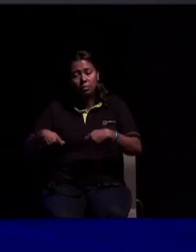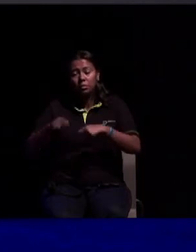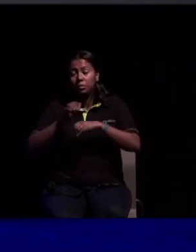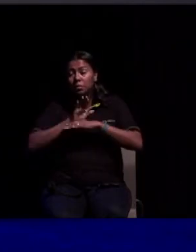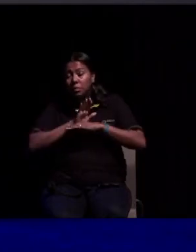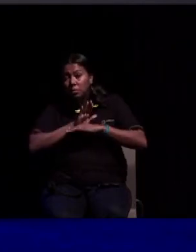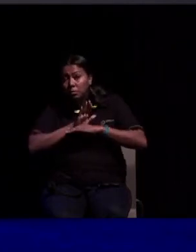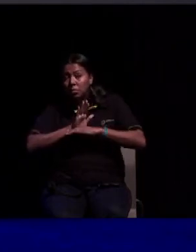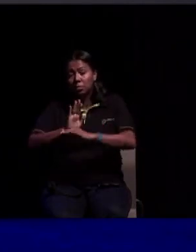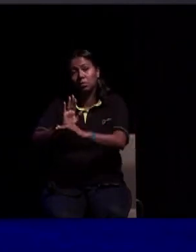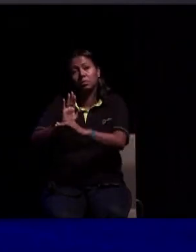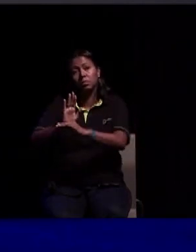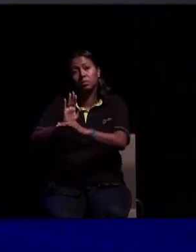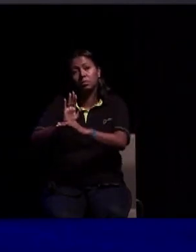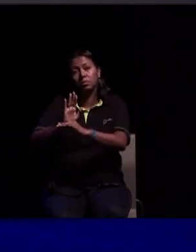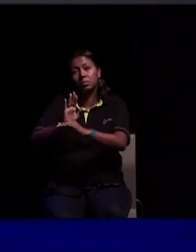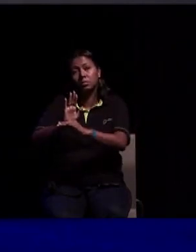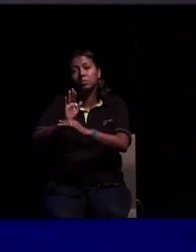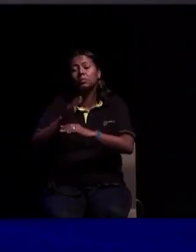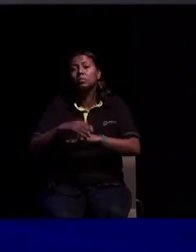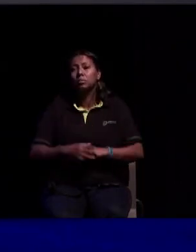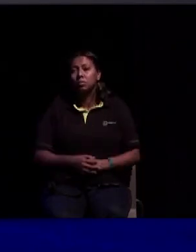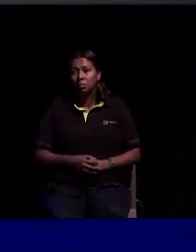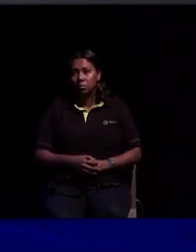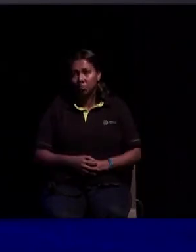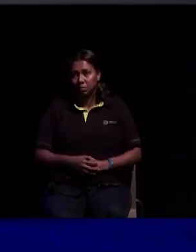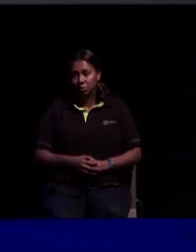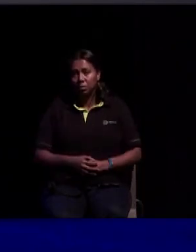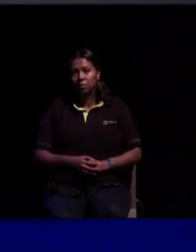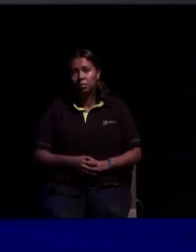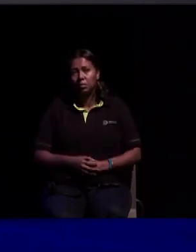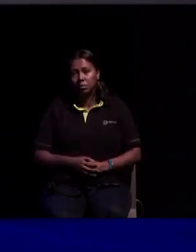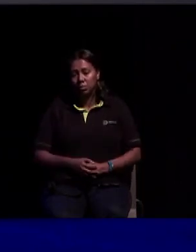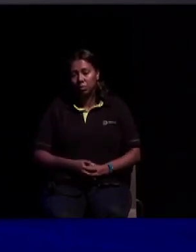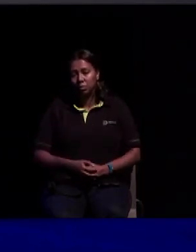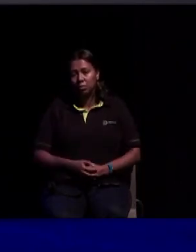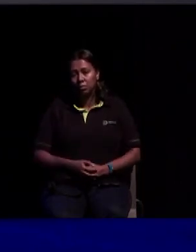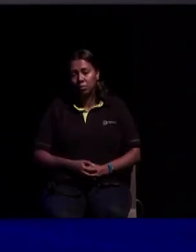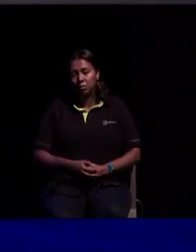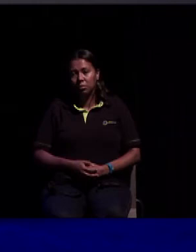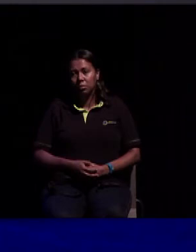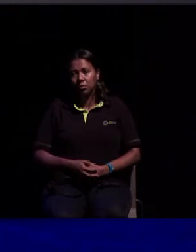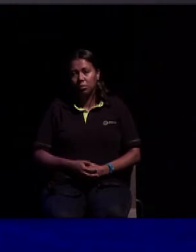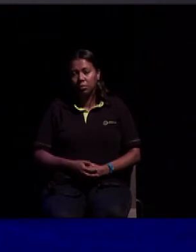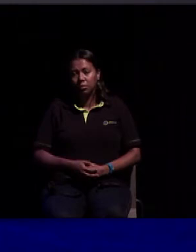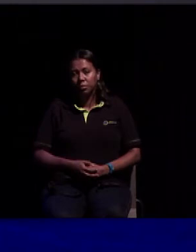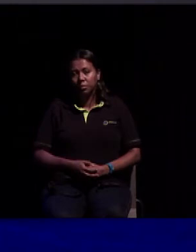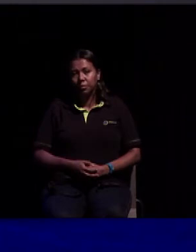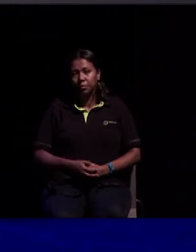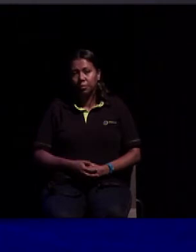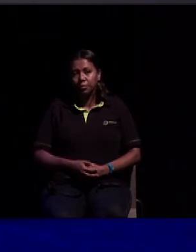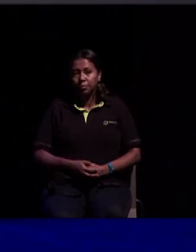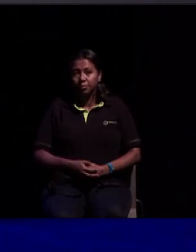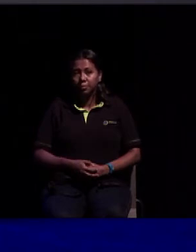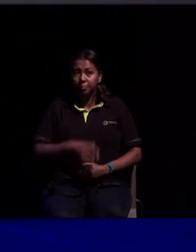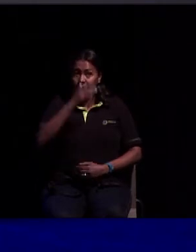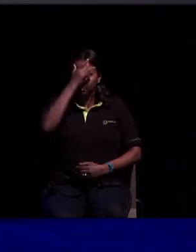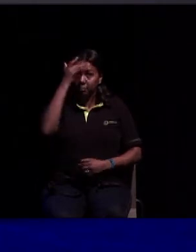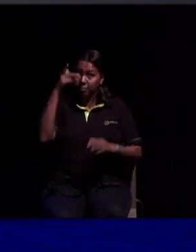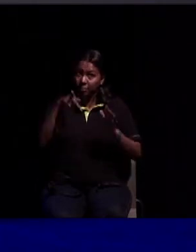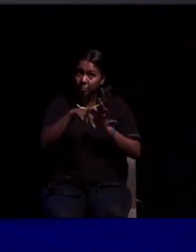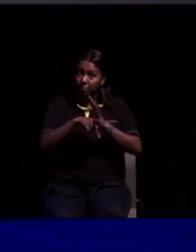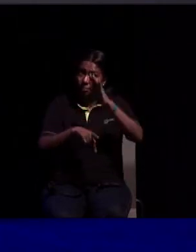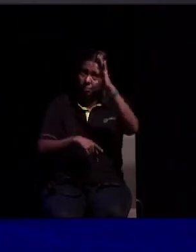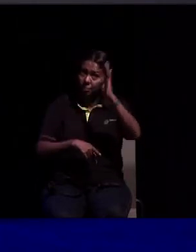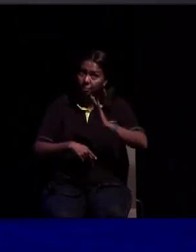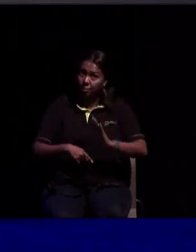uma arma nesse tipo de leitura que nós temos, né? O que eu acho que um brasileiro tem que ter como